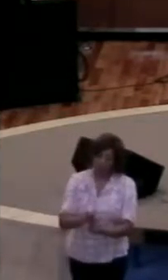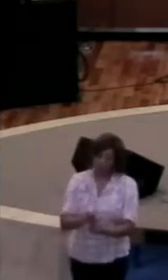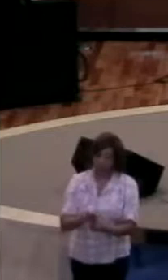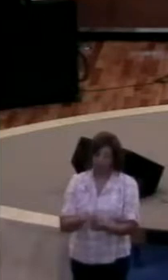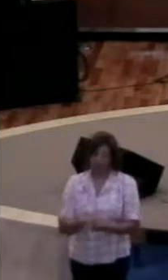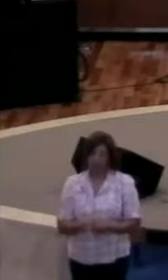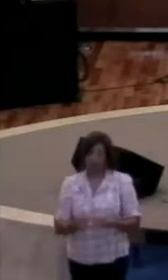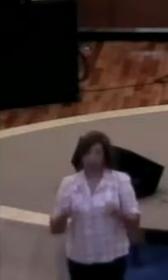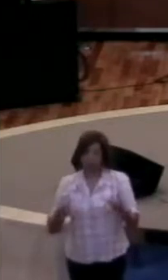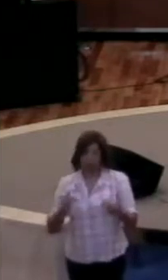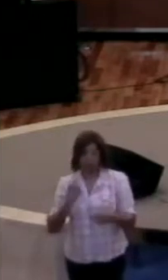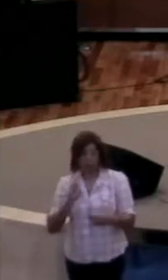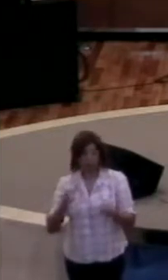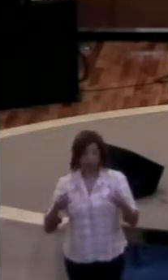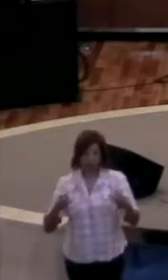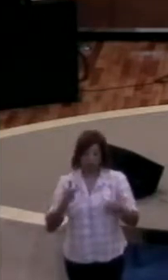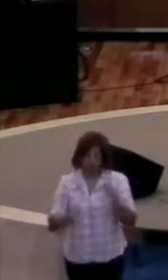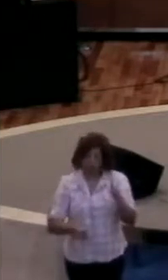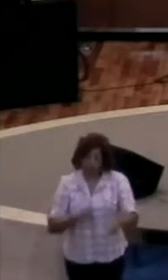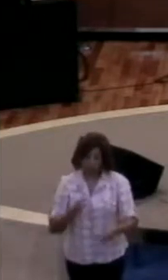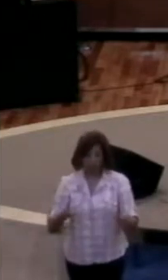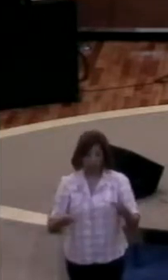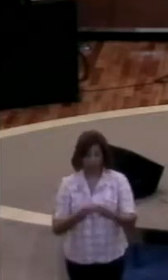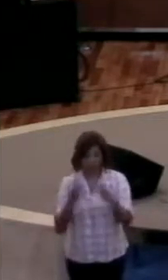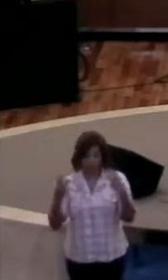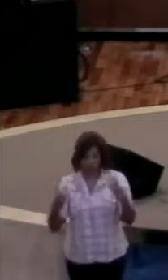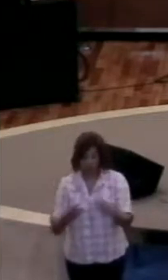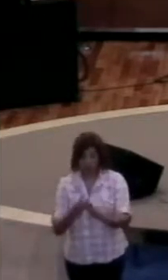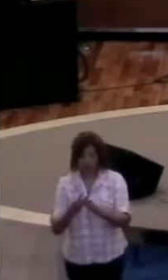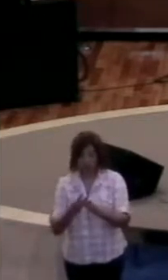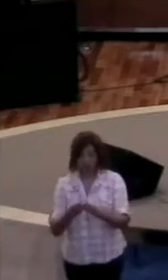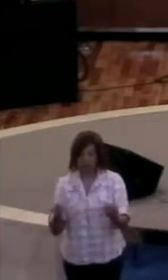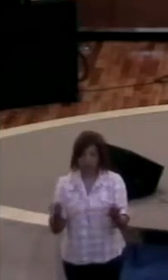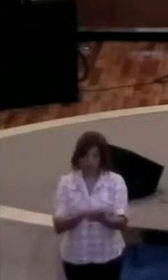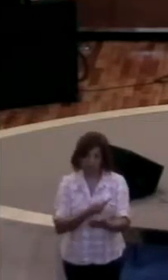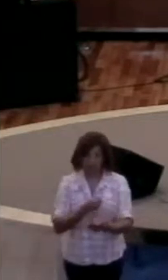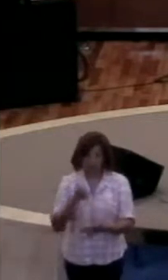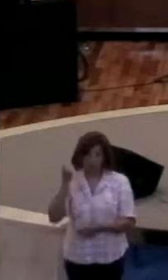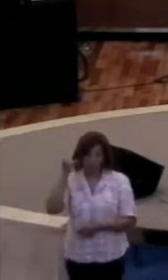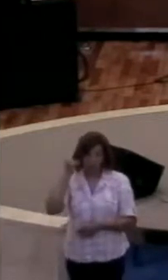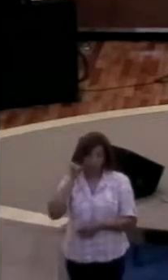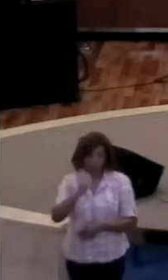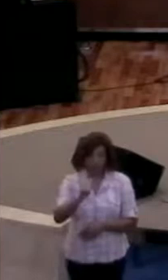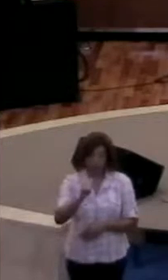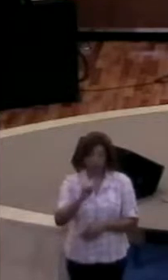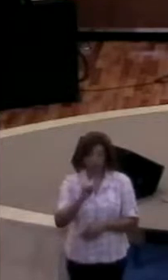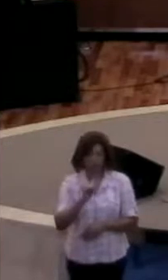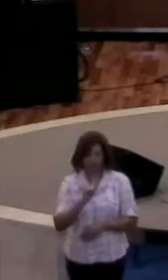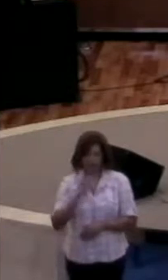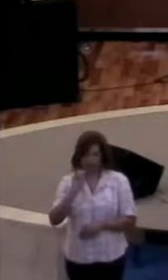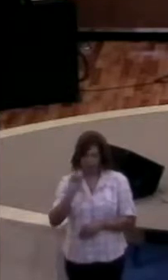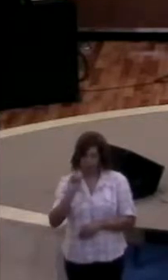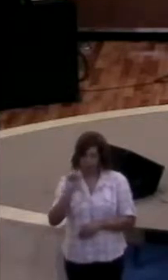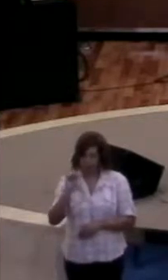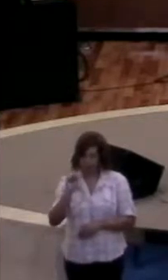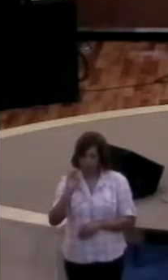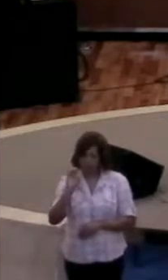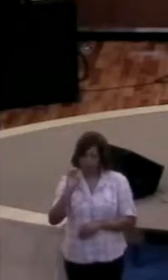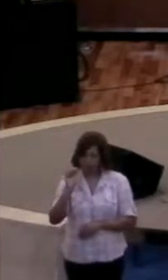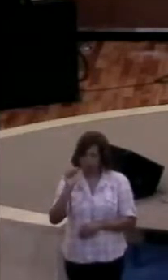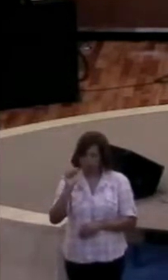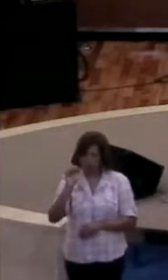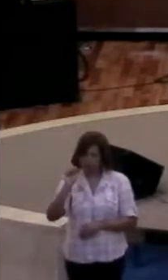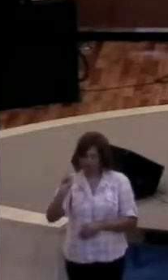judeus lembrassem do que foi profetizado pelo profeta Oséias, no capítulo 11, versículo 1, quando Deus fala assim: